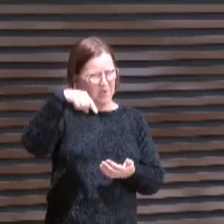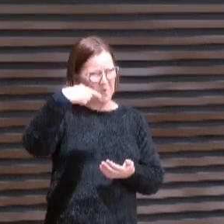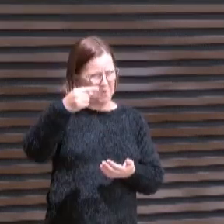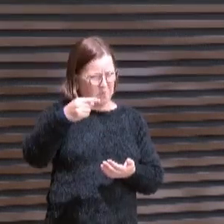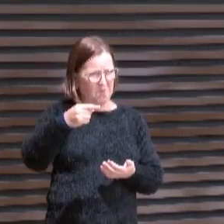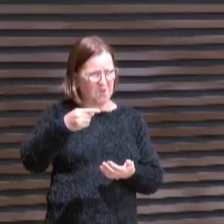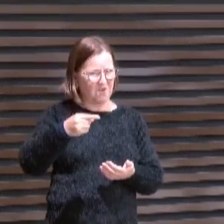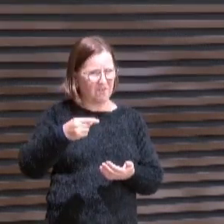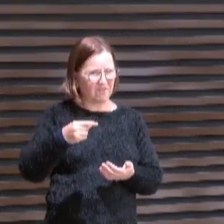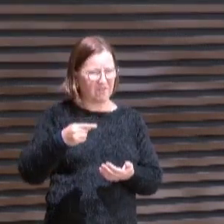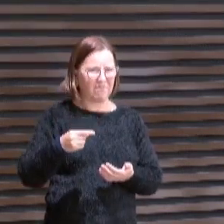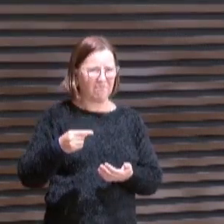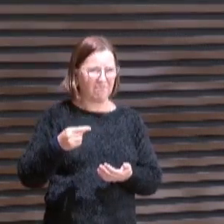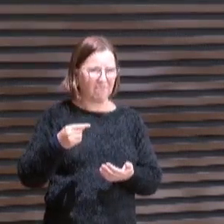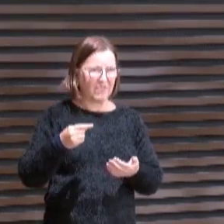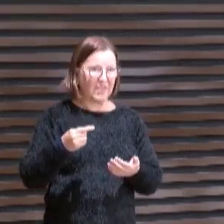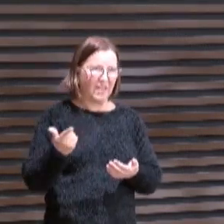Isso começa lá no Gênesis.